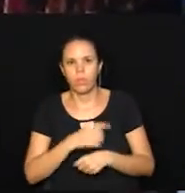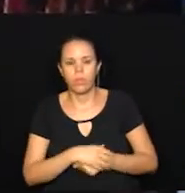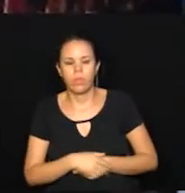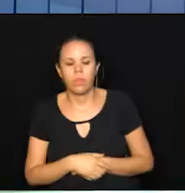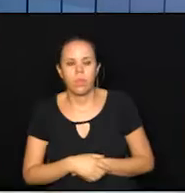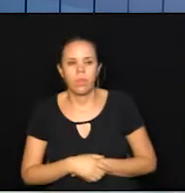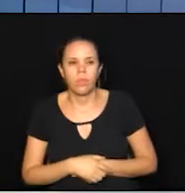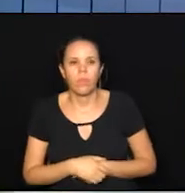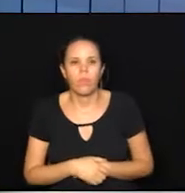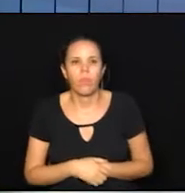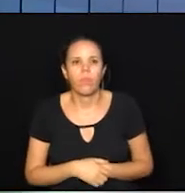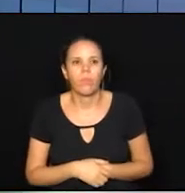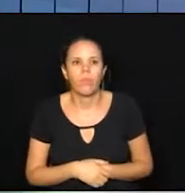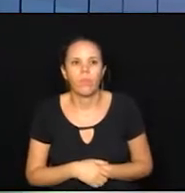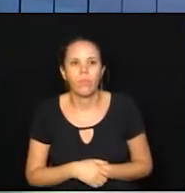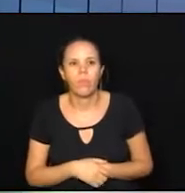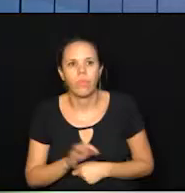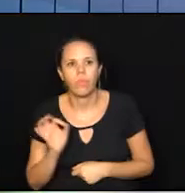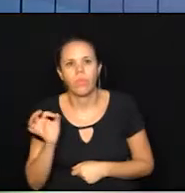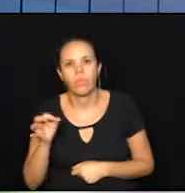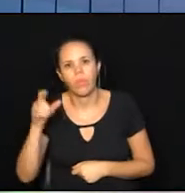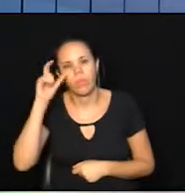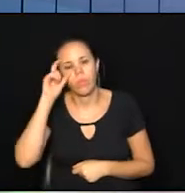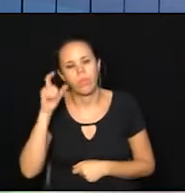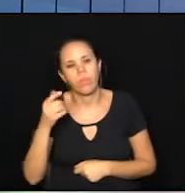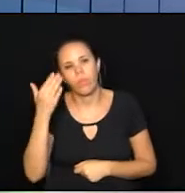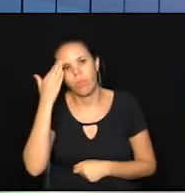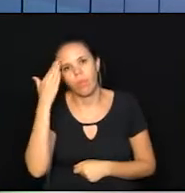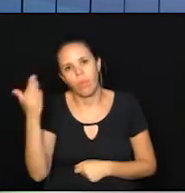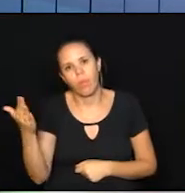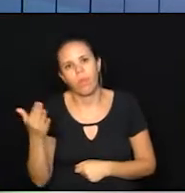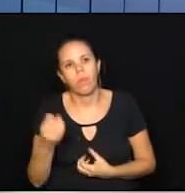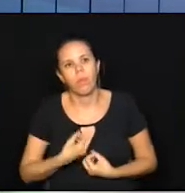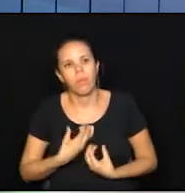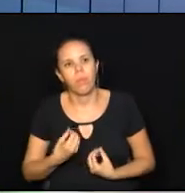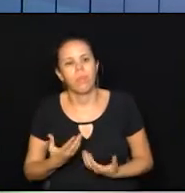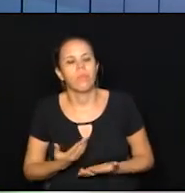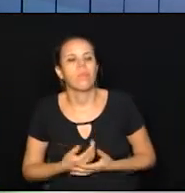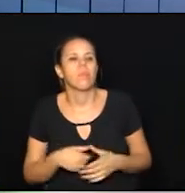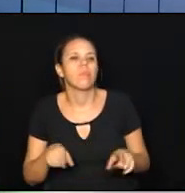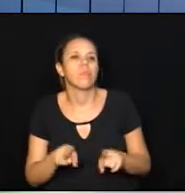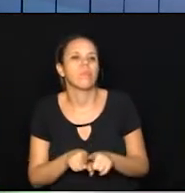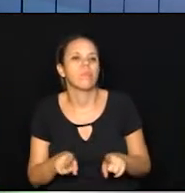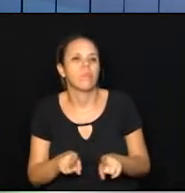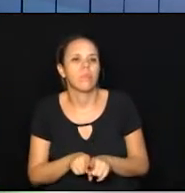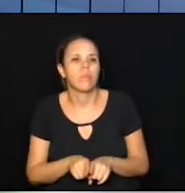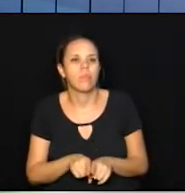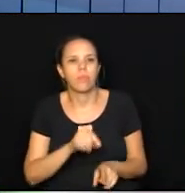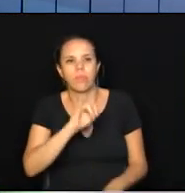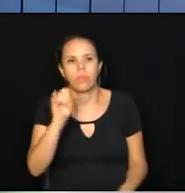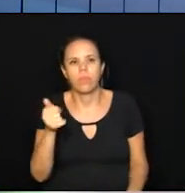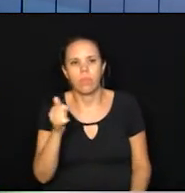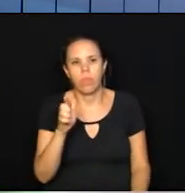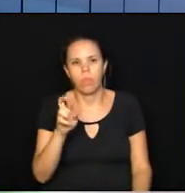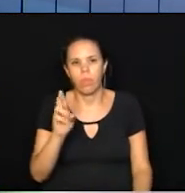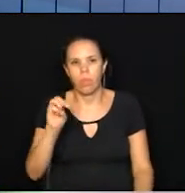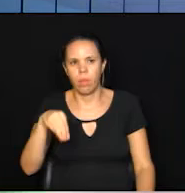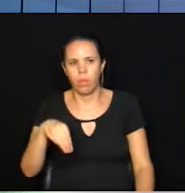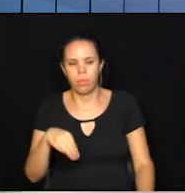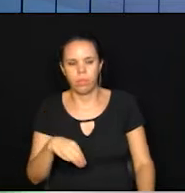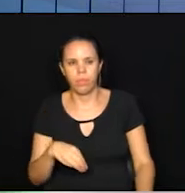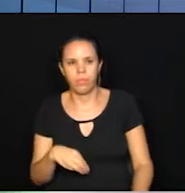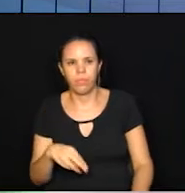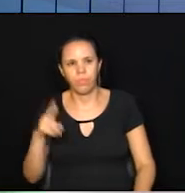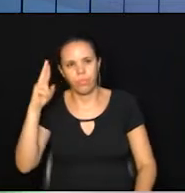Campinas. Tá certo, Michel Amorim, muito obrigado pelas informações e também ao Jaderson Gama aí,